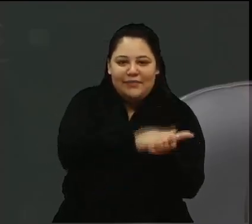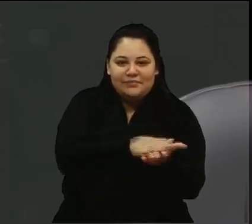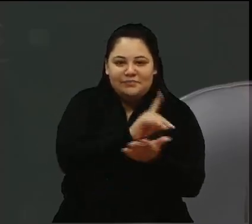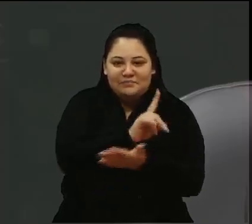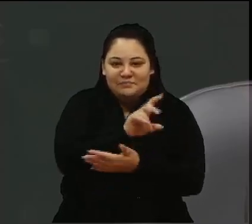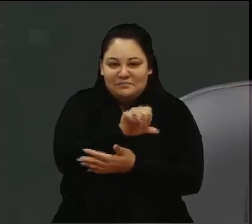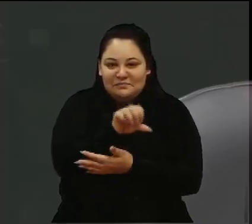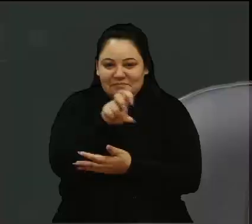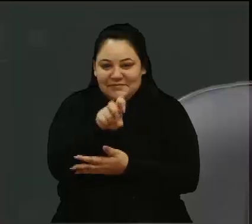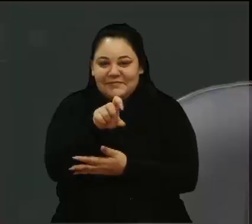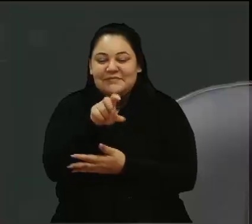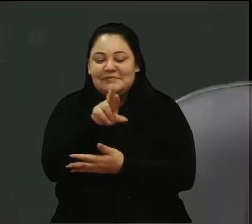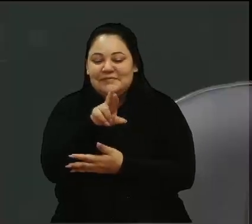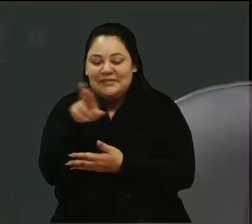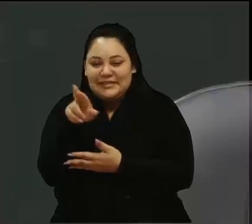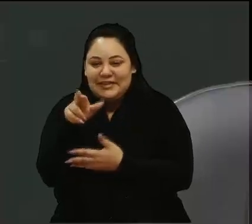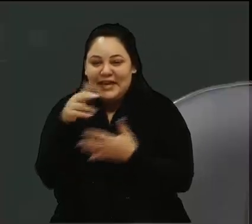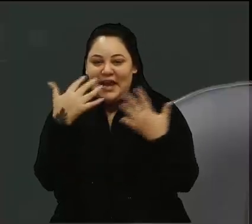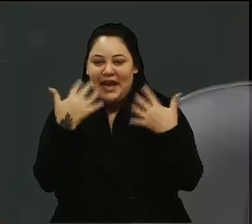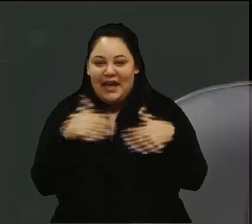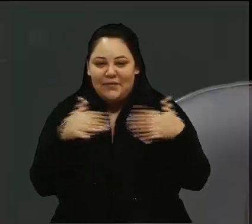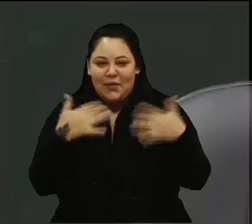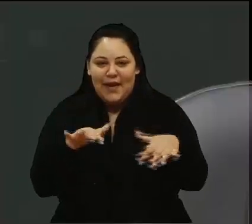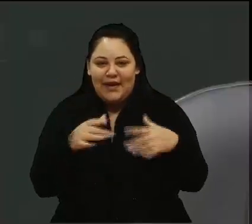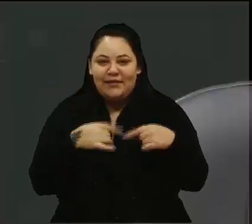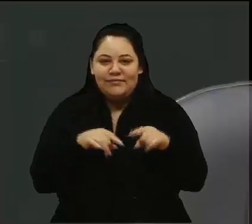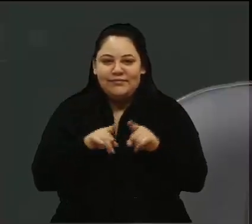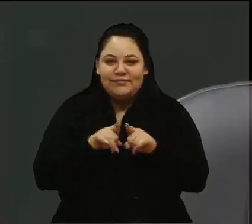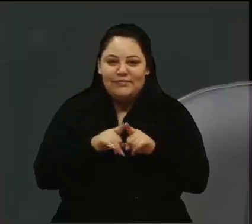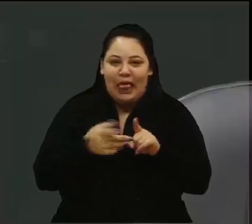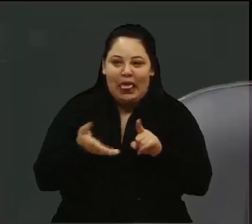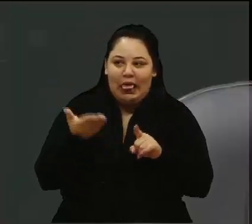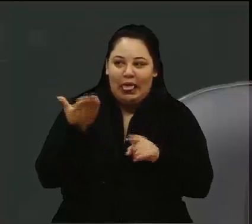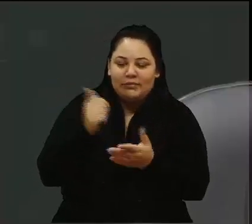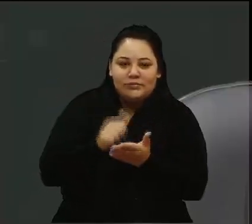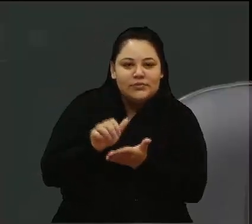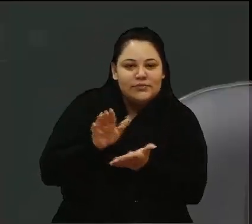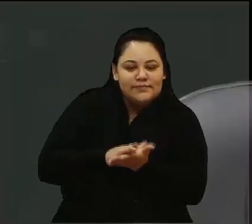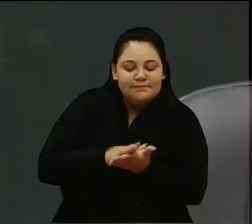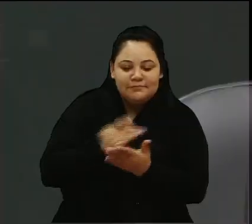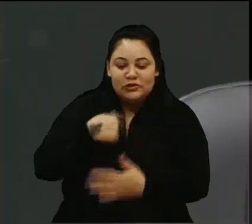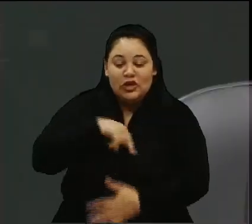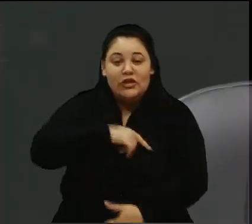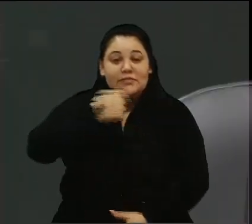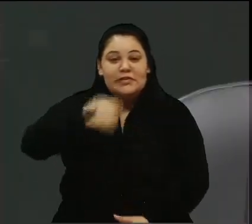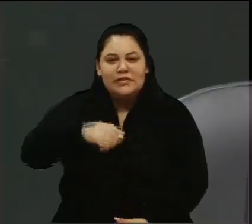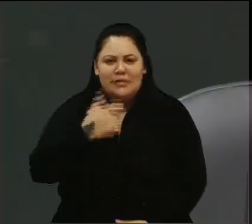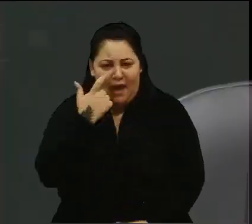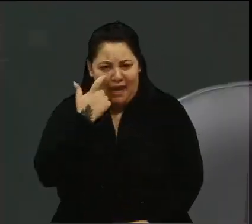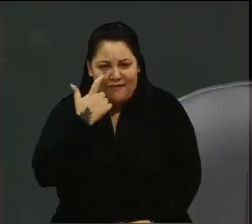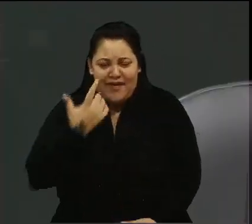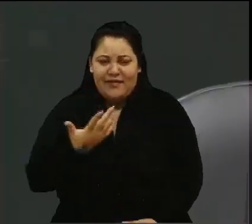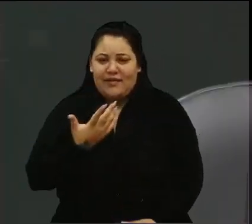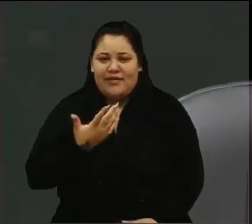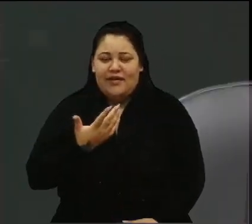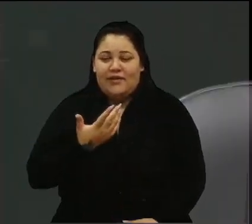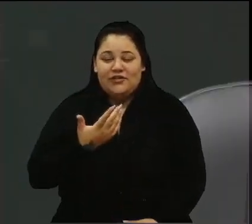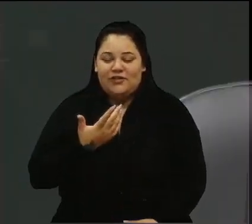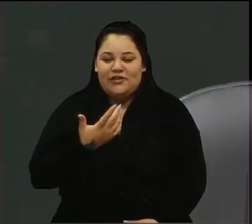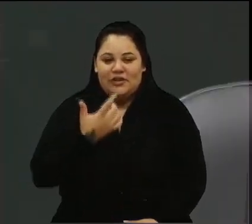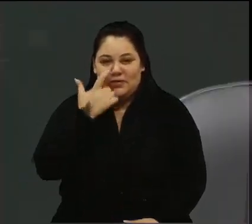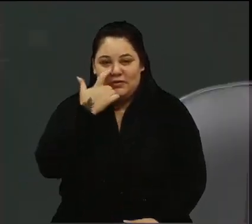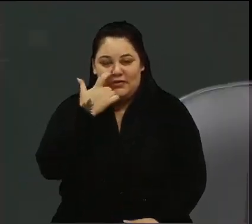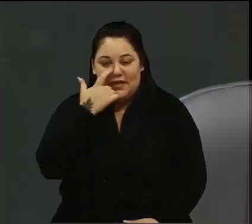195,23, que é muito alta. Porque nós precisamos verificar quais são as obrigações contidas